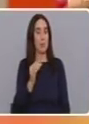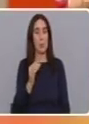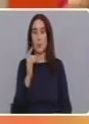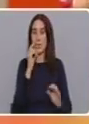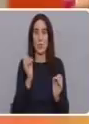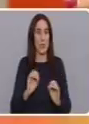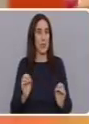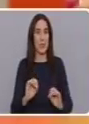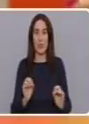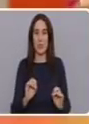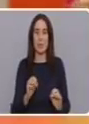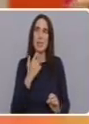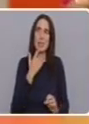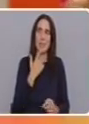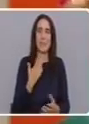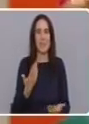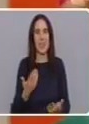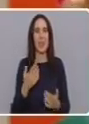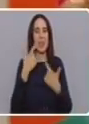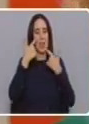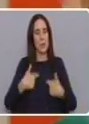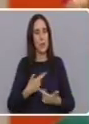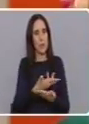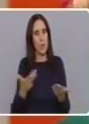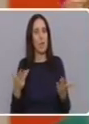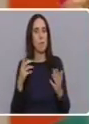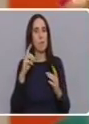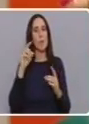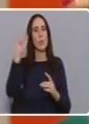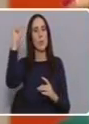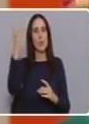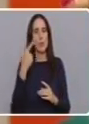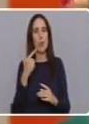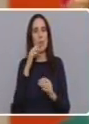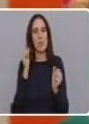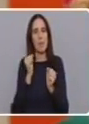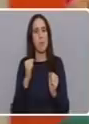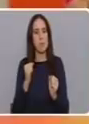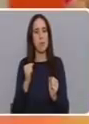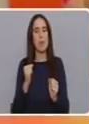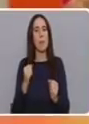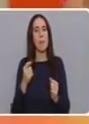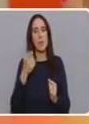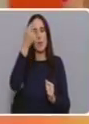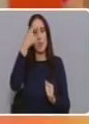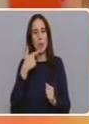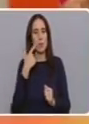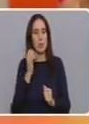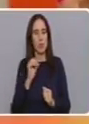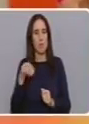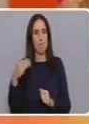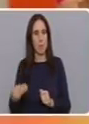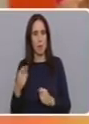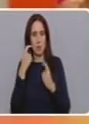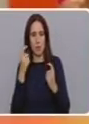conhecia... quer dizer, conhecia a desfolhada, o sol de inverno, claro, naturalmente, mas não conhecia, portanto, esta história, não conhecia